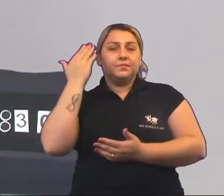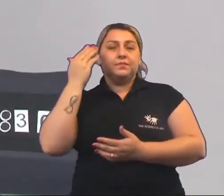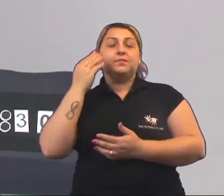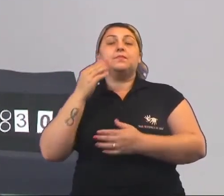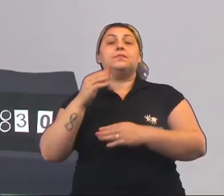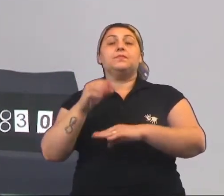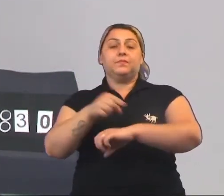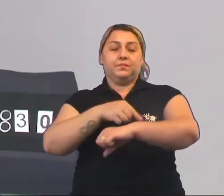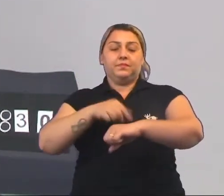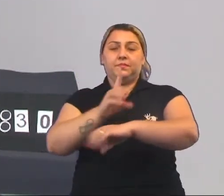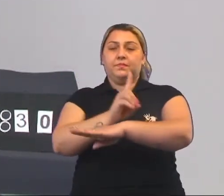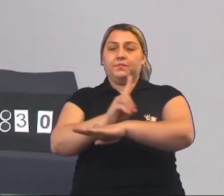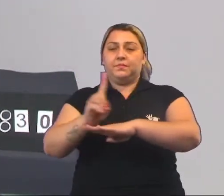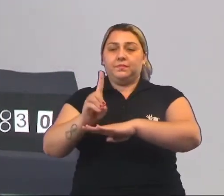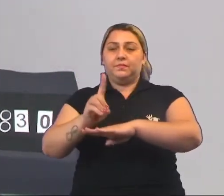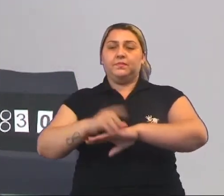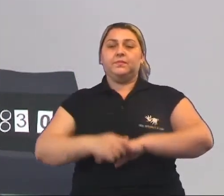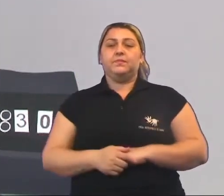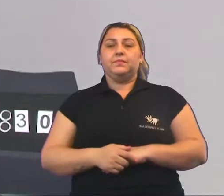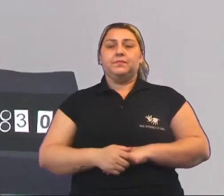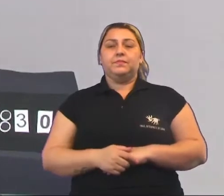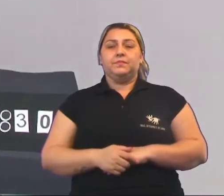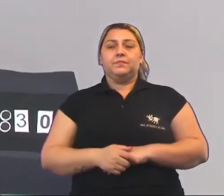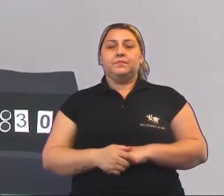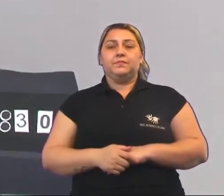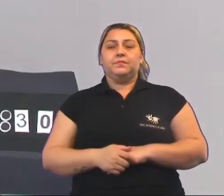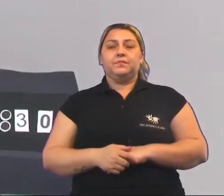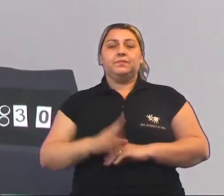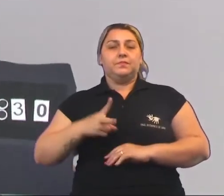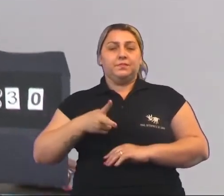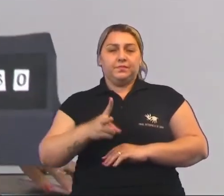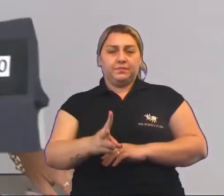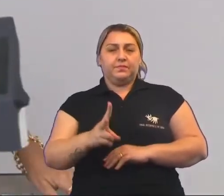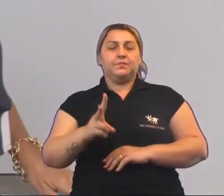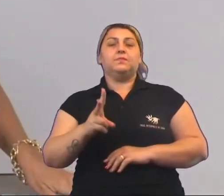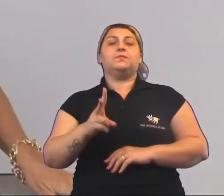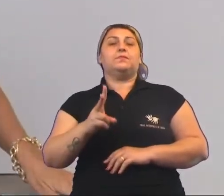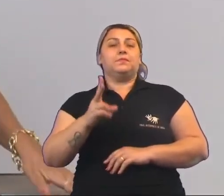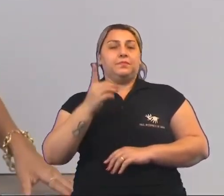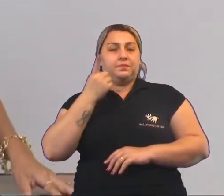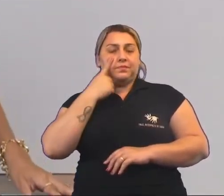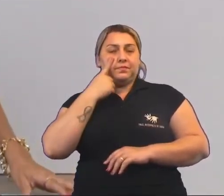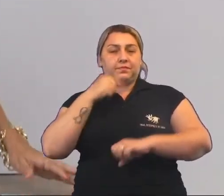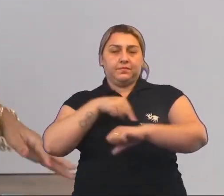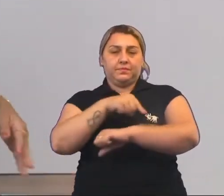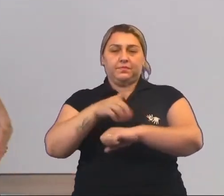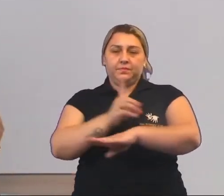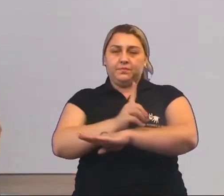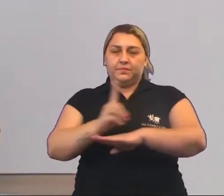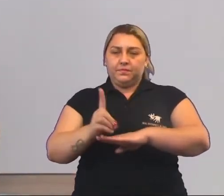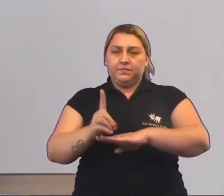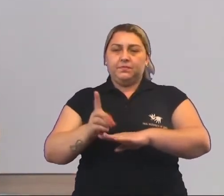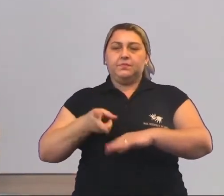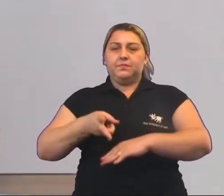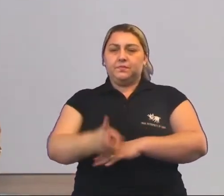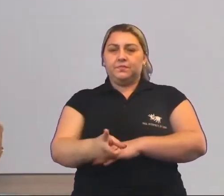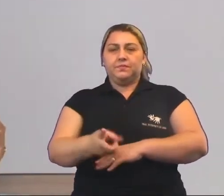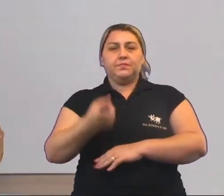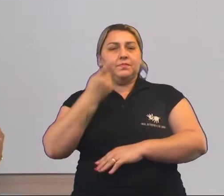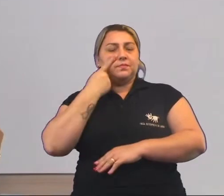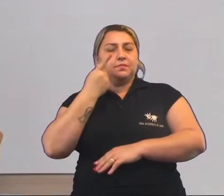que é o relógio digital. Tá? Então, vamos continuar trabalhando com o relógio digital. Aqui vamos